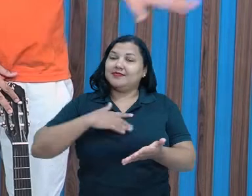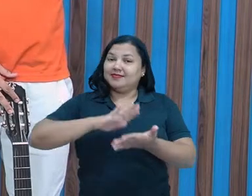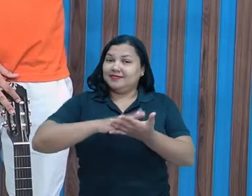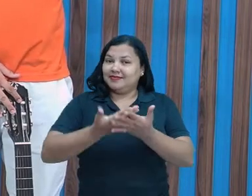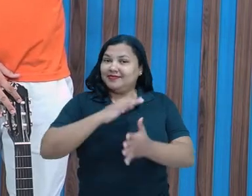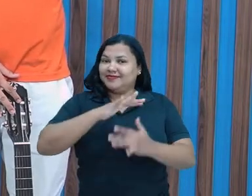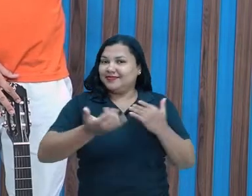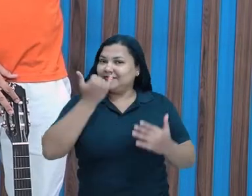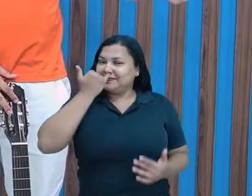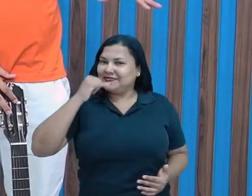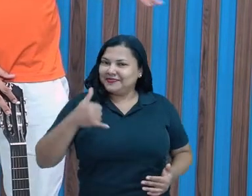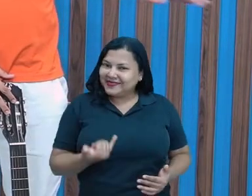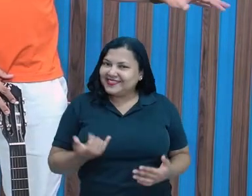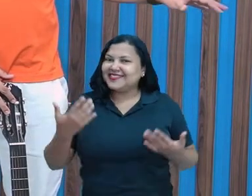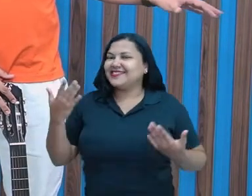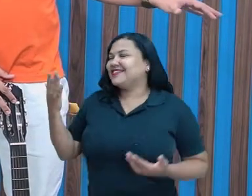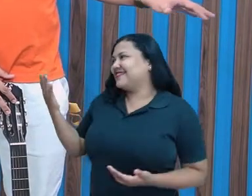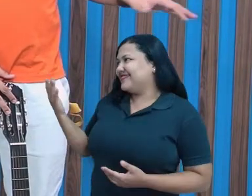do ladinho, ó.